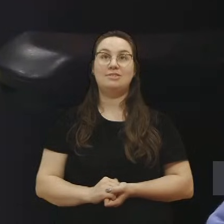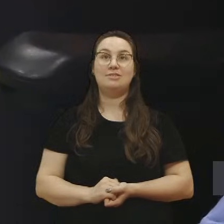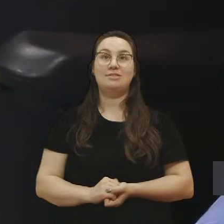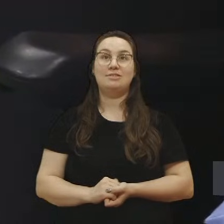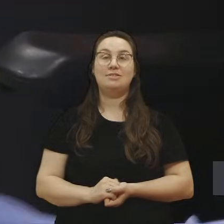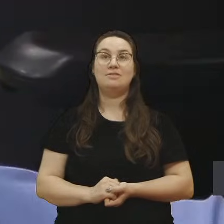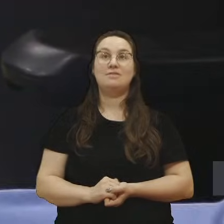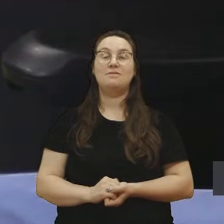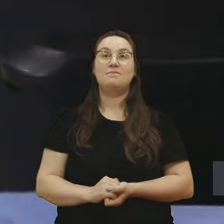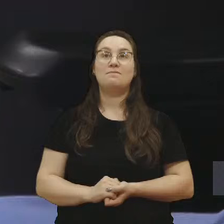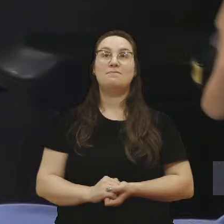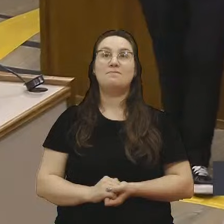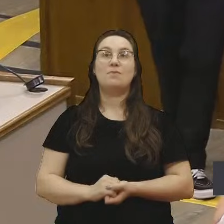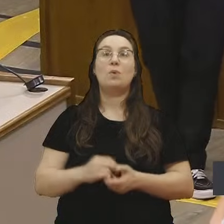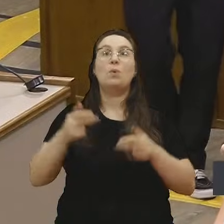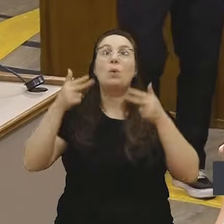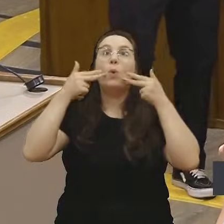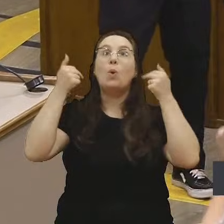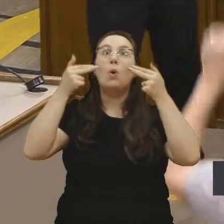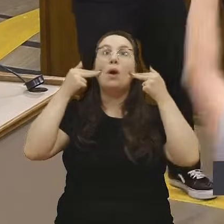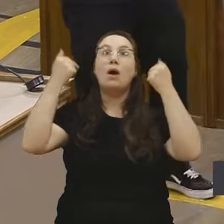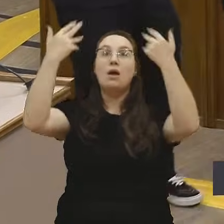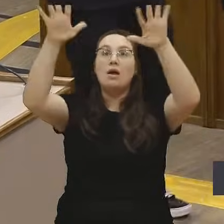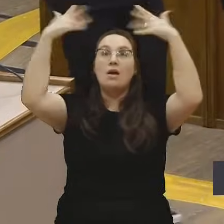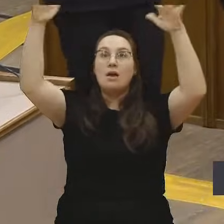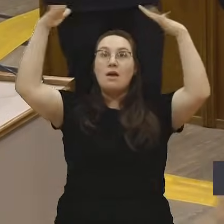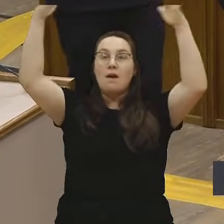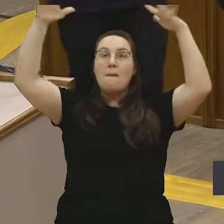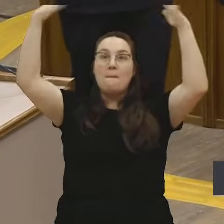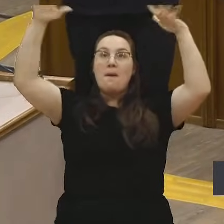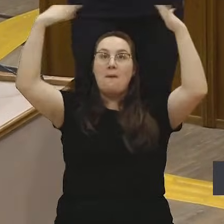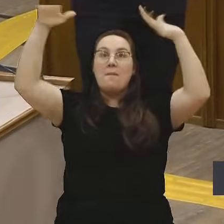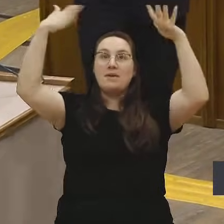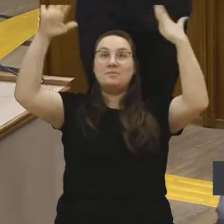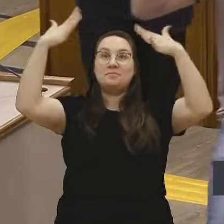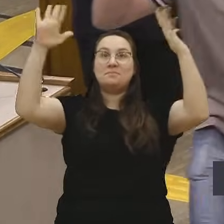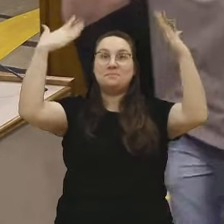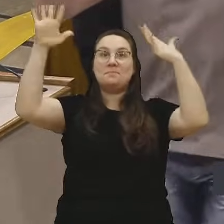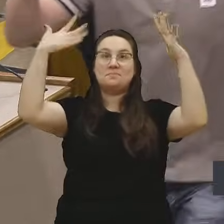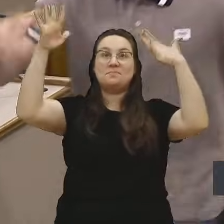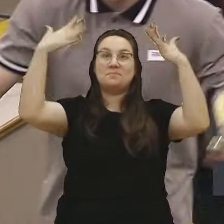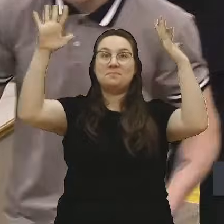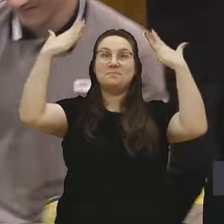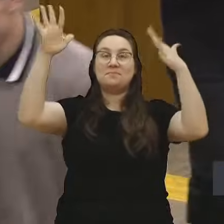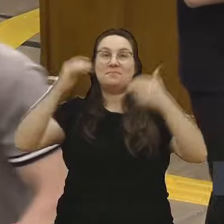Pessoal, como nós temos um atleta surdo recebendo nessa categoria,